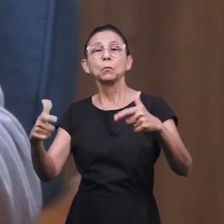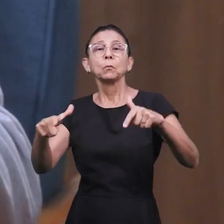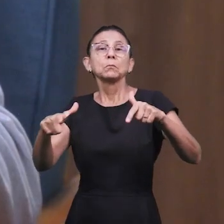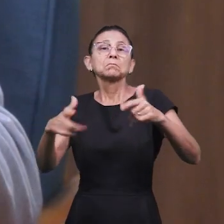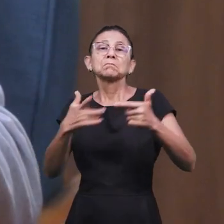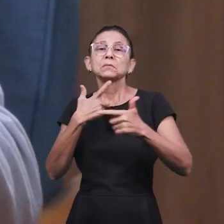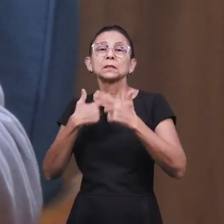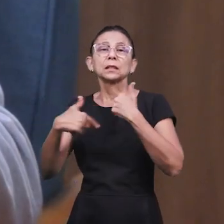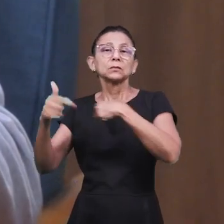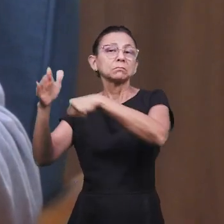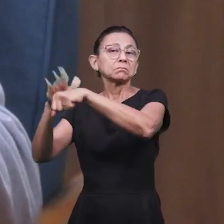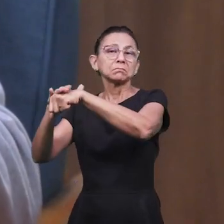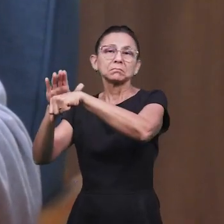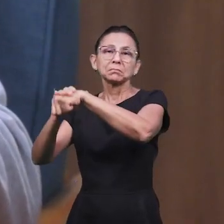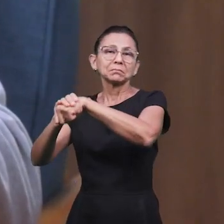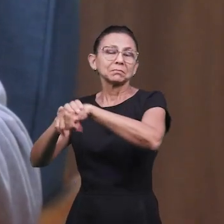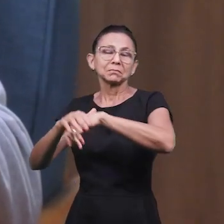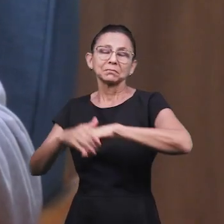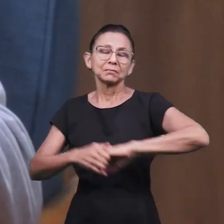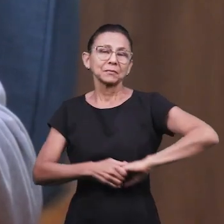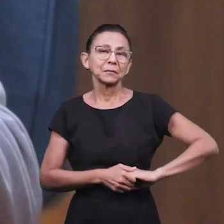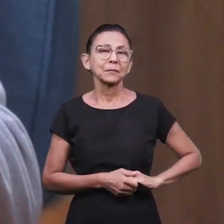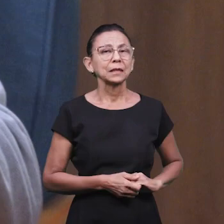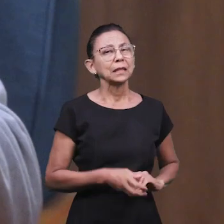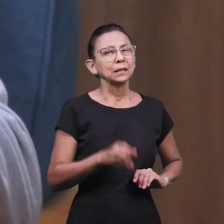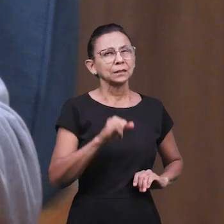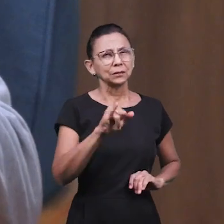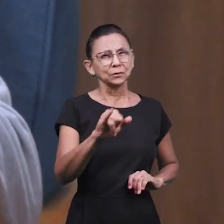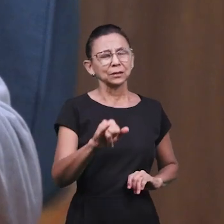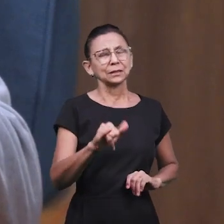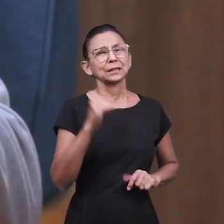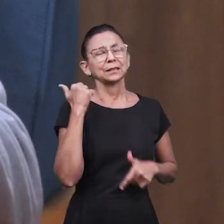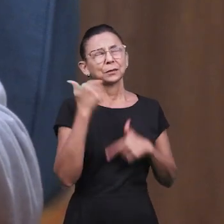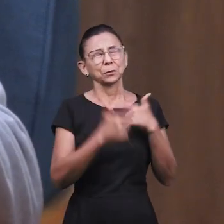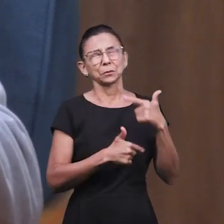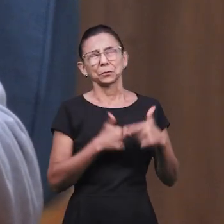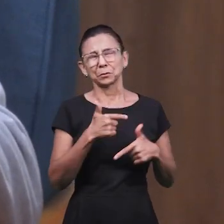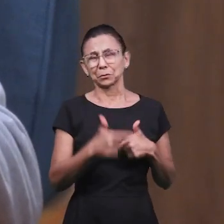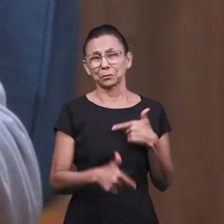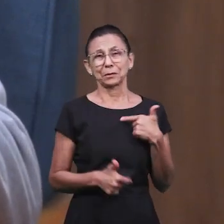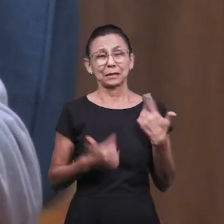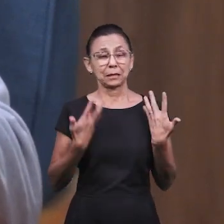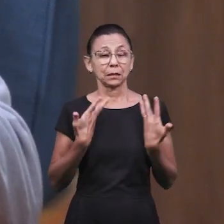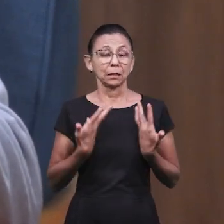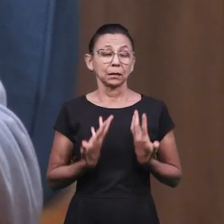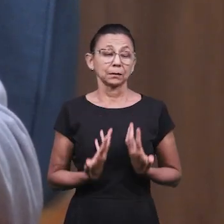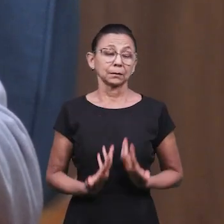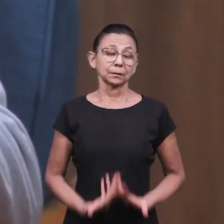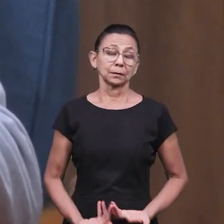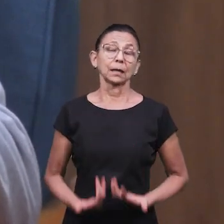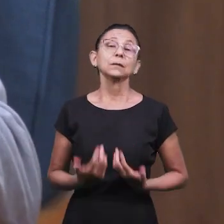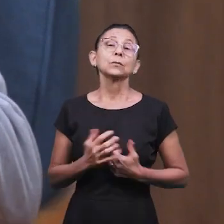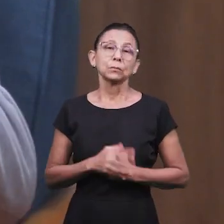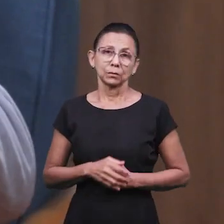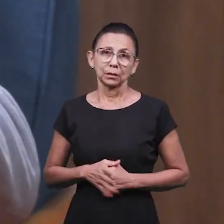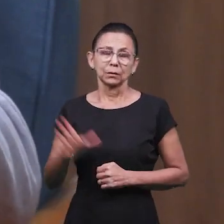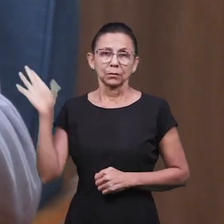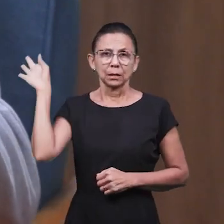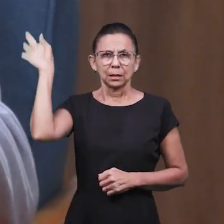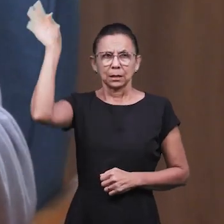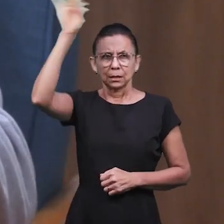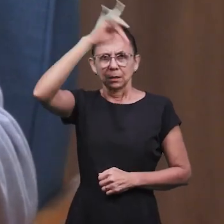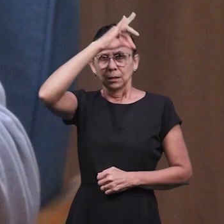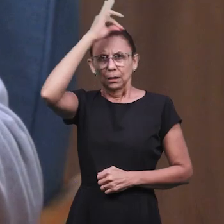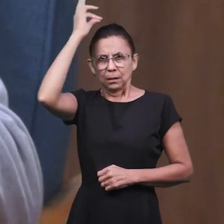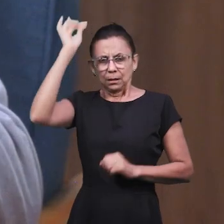como o vento mesmo. Se você está, às vezes, cansado das lutas, o calor das lutas, quando esse vento